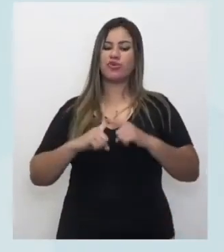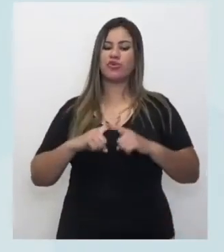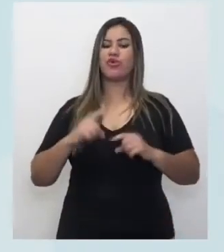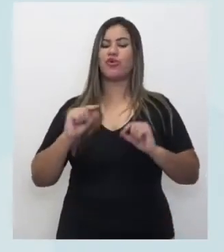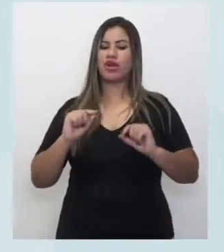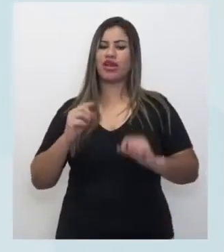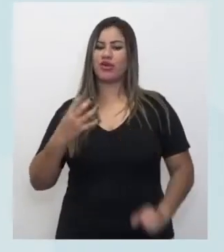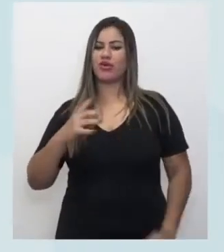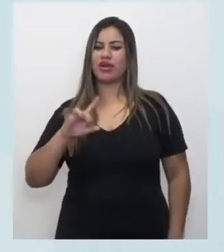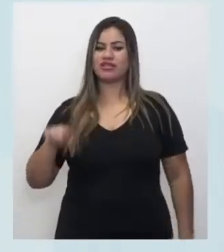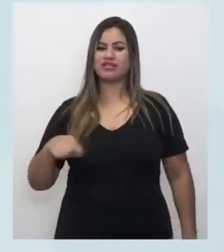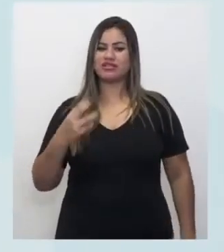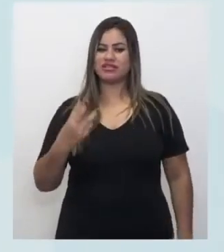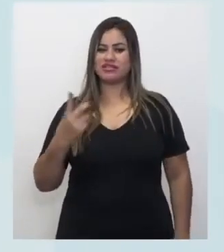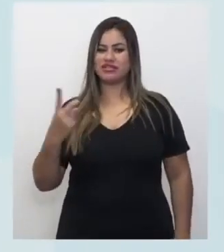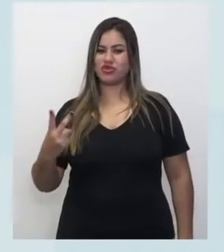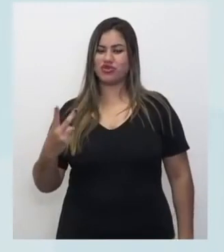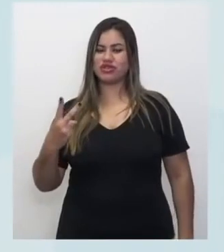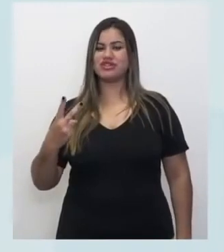R$